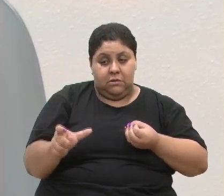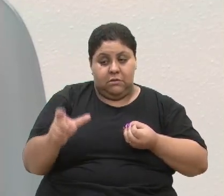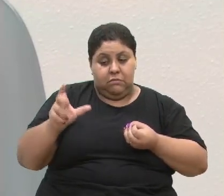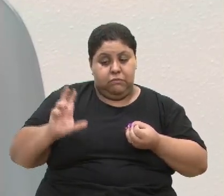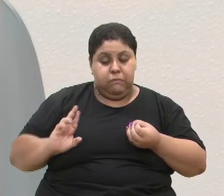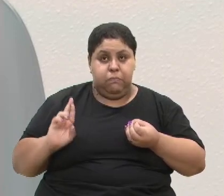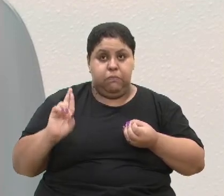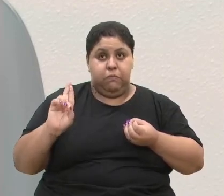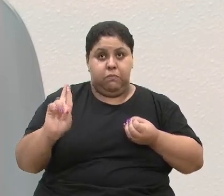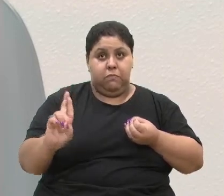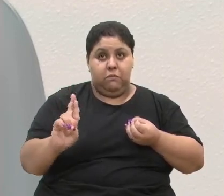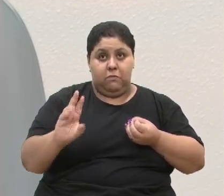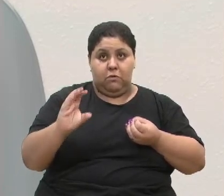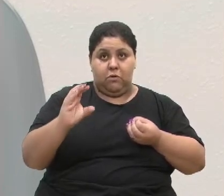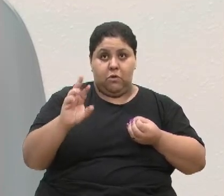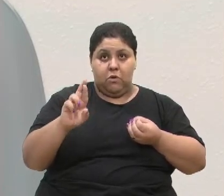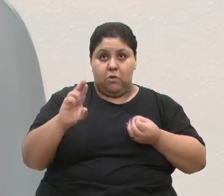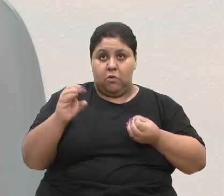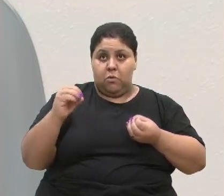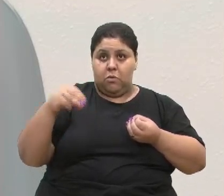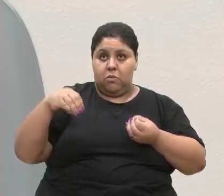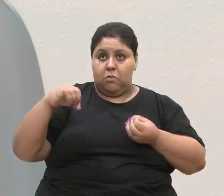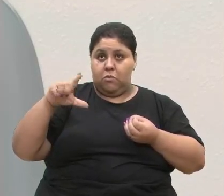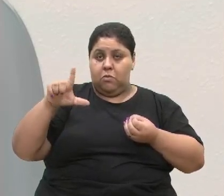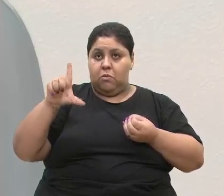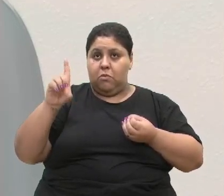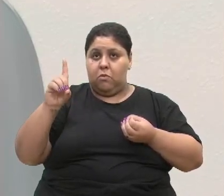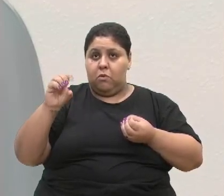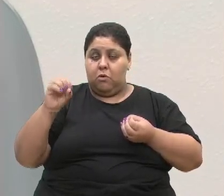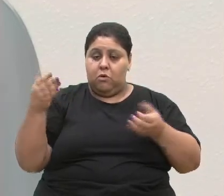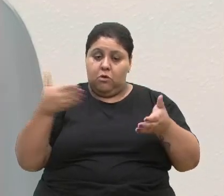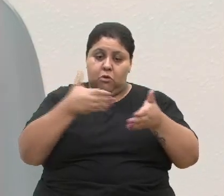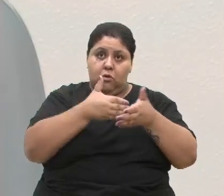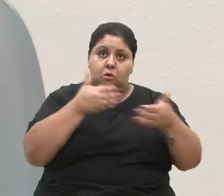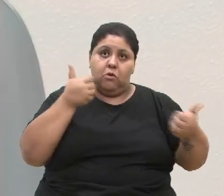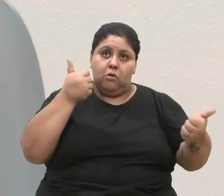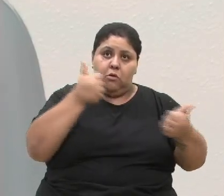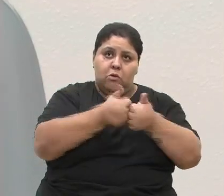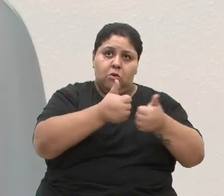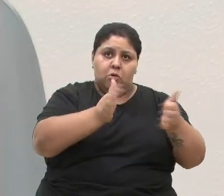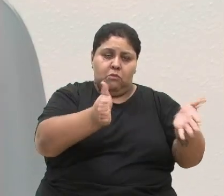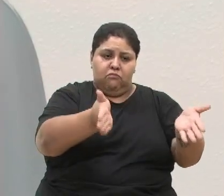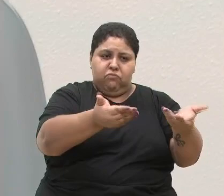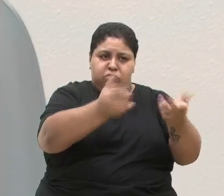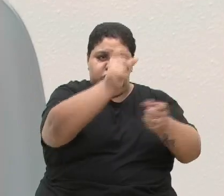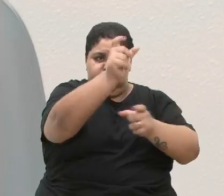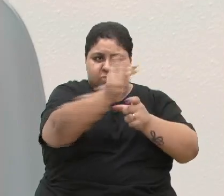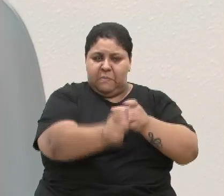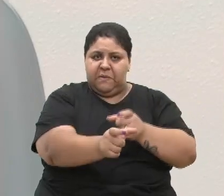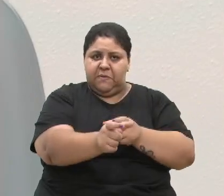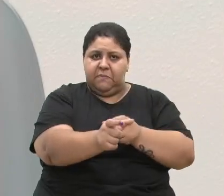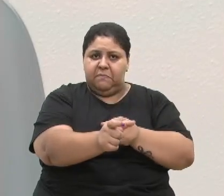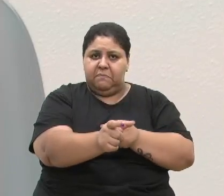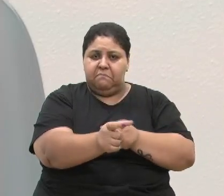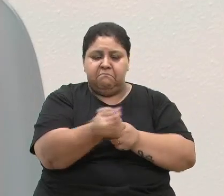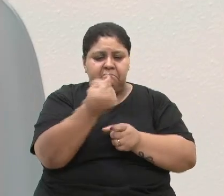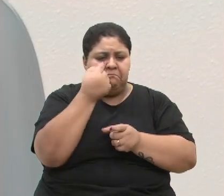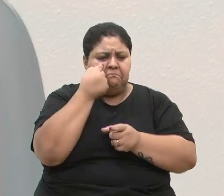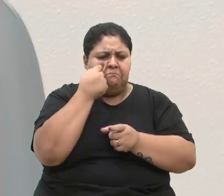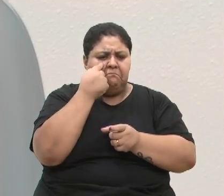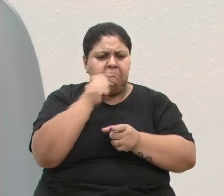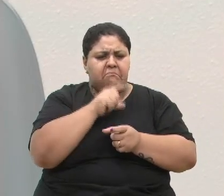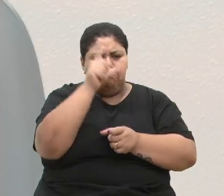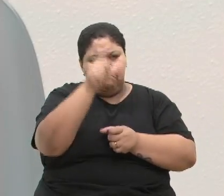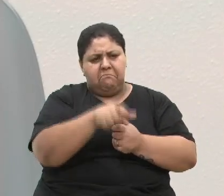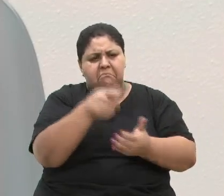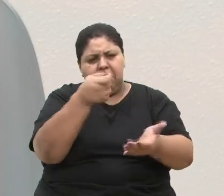do seu Romildo, chegou aí conosco, que é um entusiasta, que é uma pessoa... Olha, se tem uma pessoa que